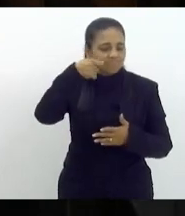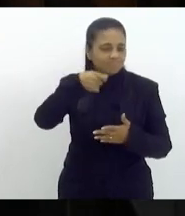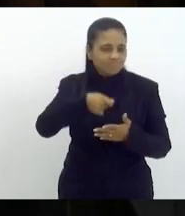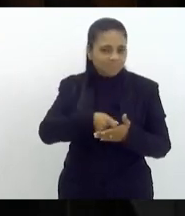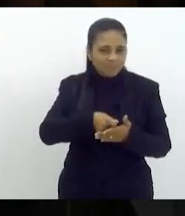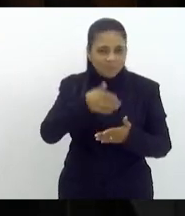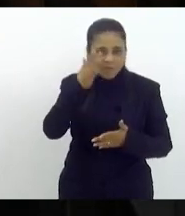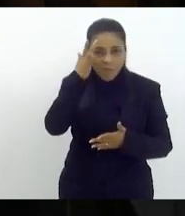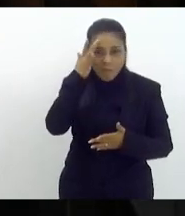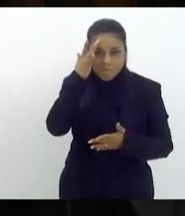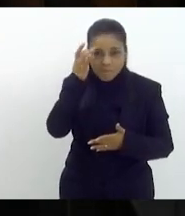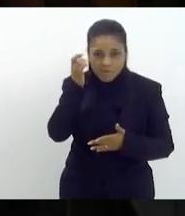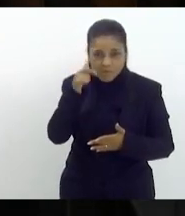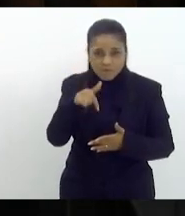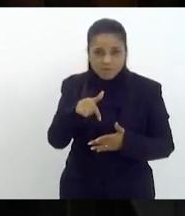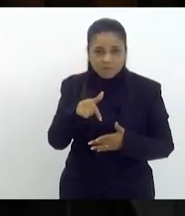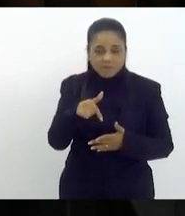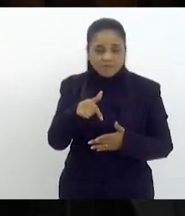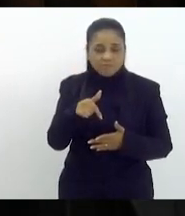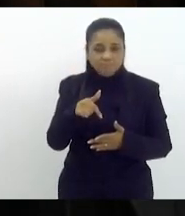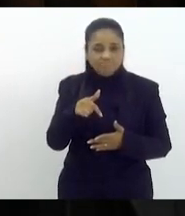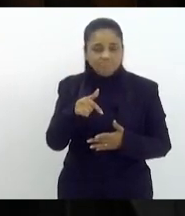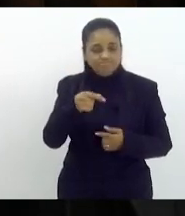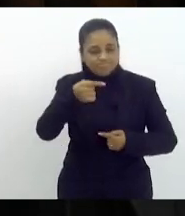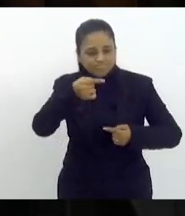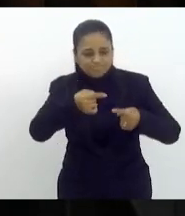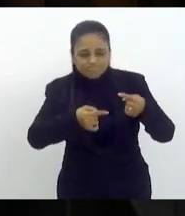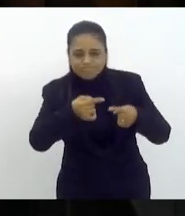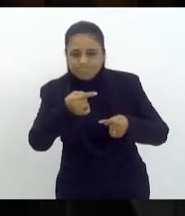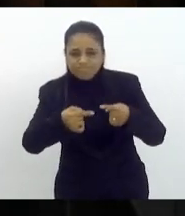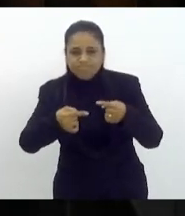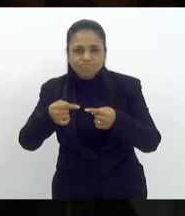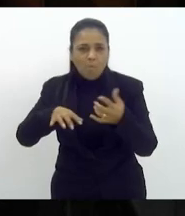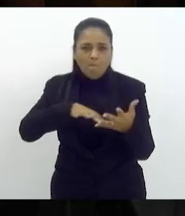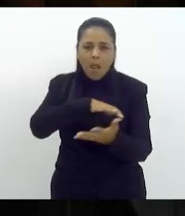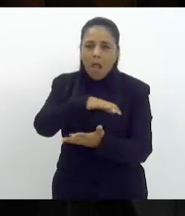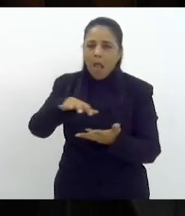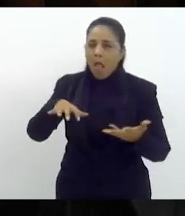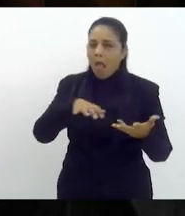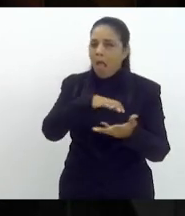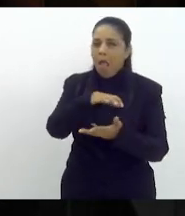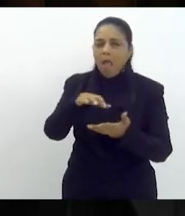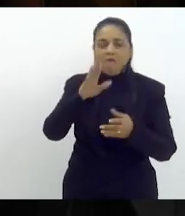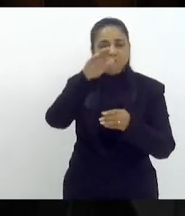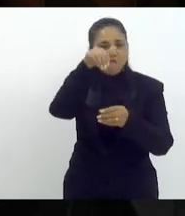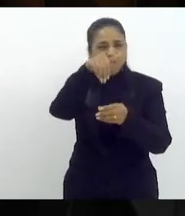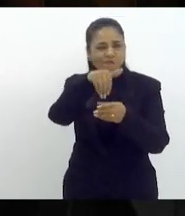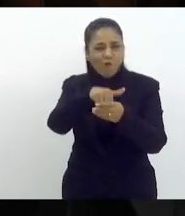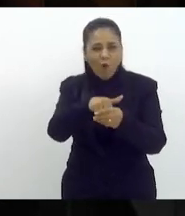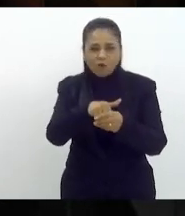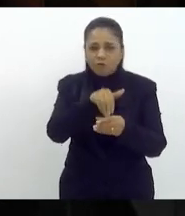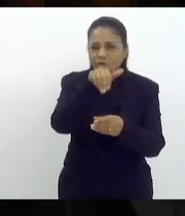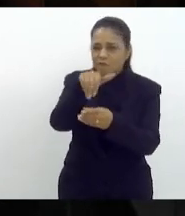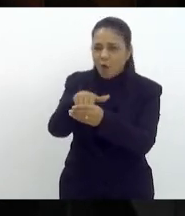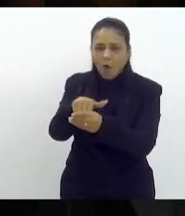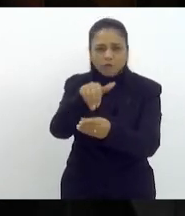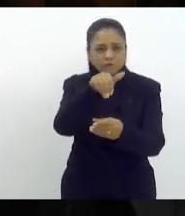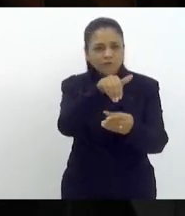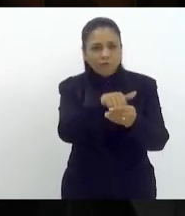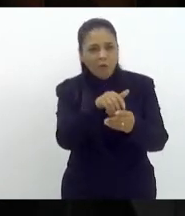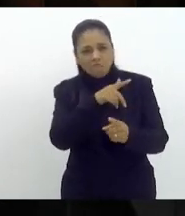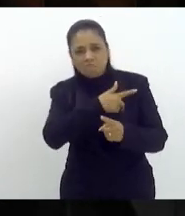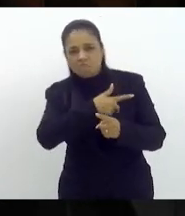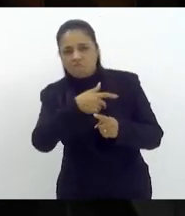amanhã numa polêmica Sem Fim de voto a voto de